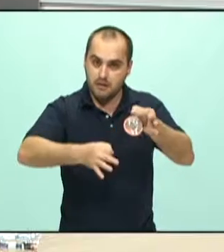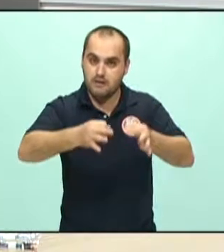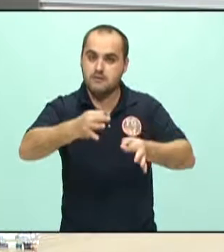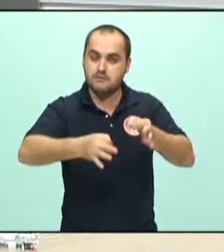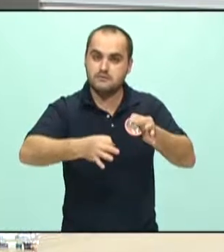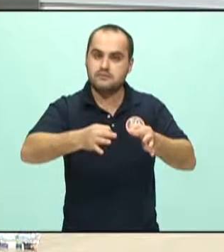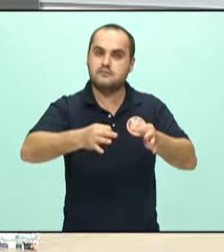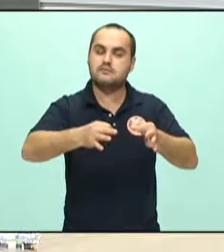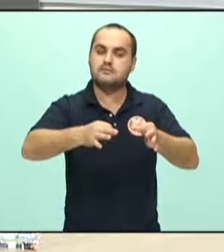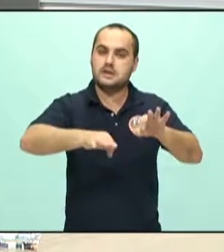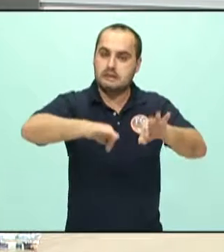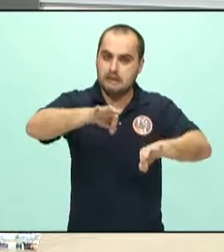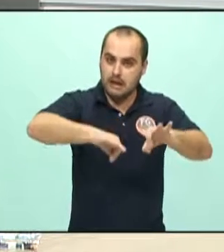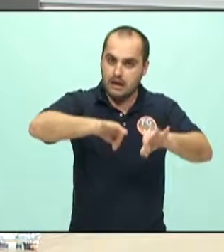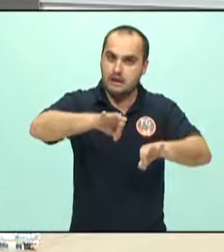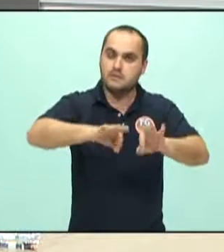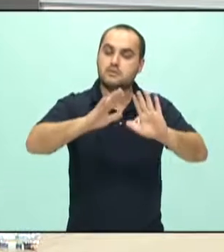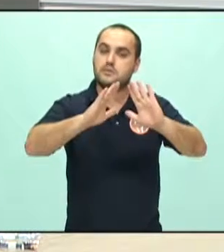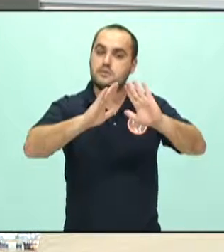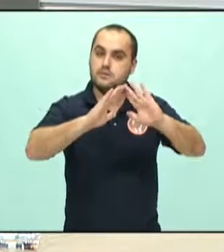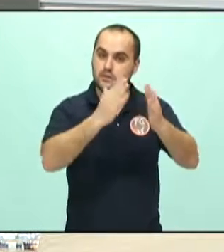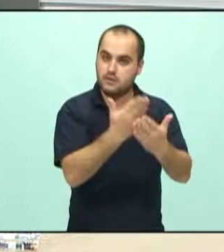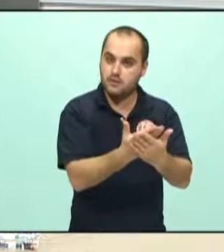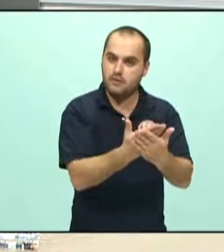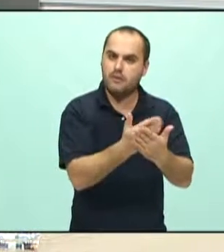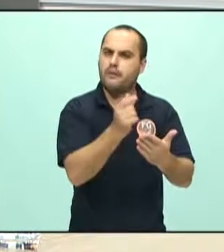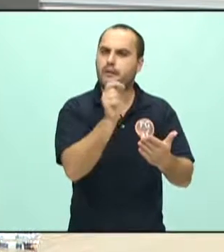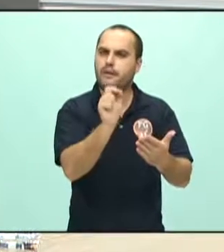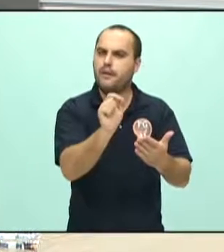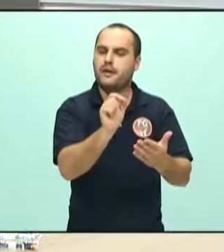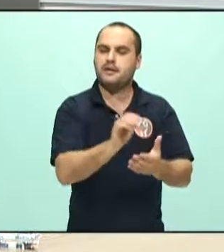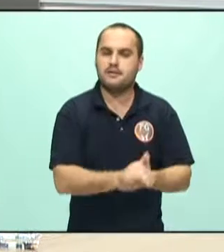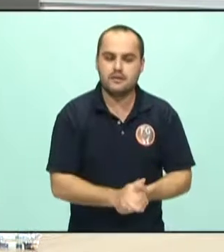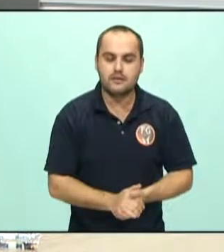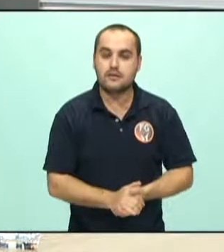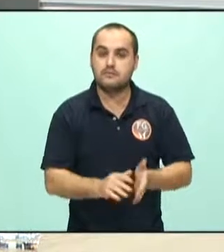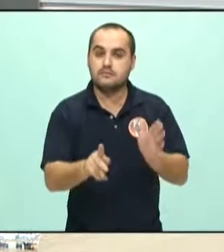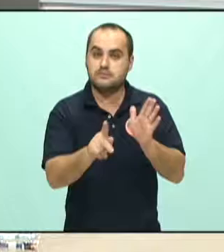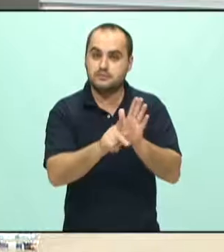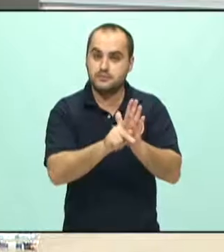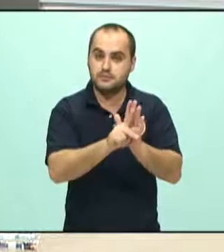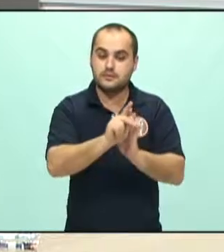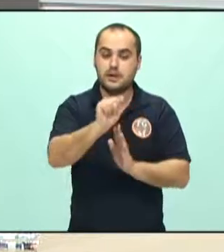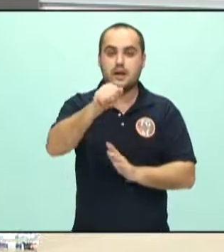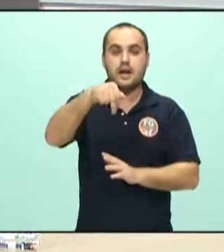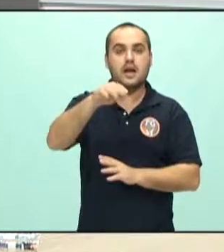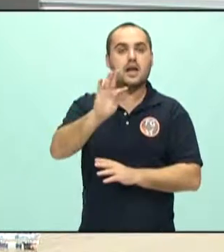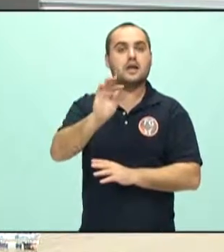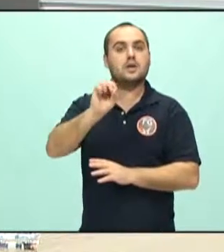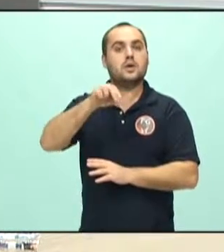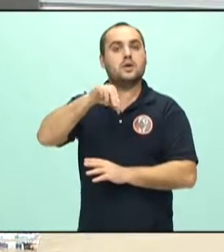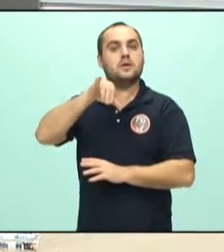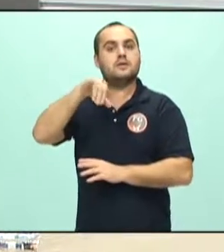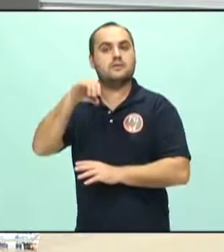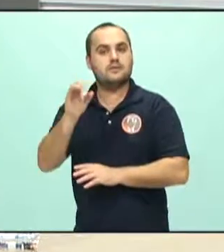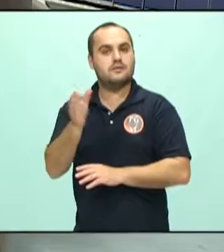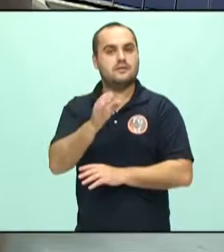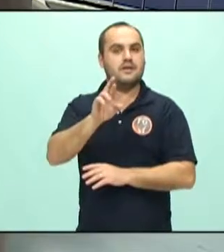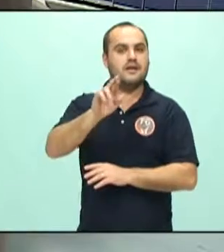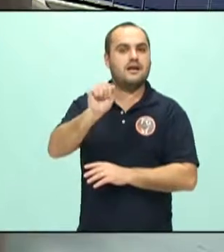de várias conferências juvenis né do meio ambiente e tem trazido aí trabalhos maravilhosos